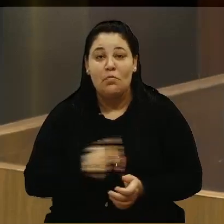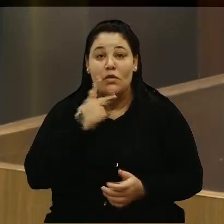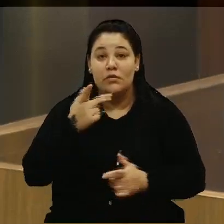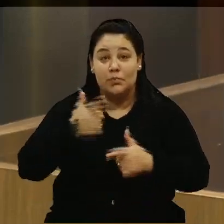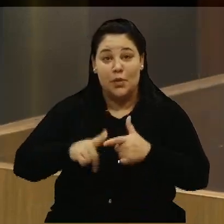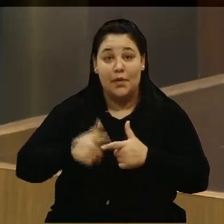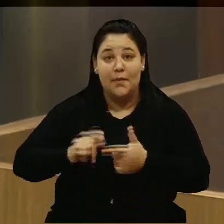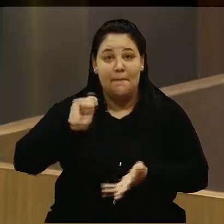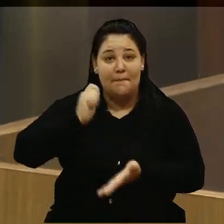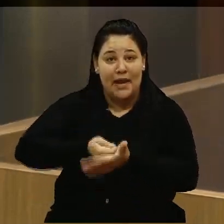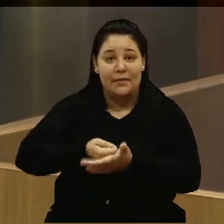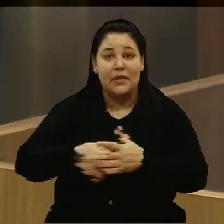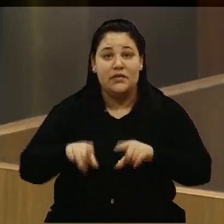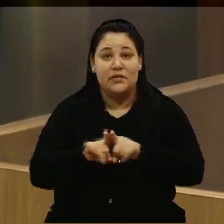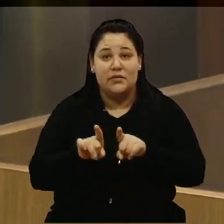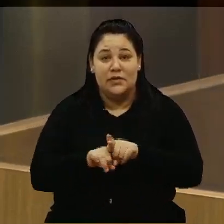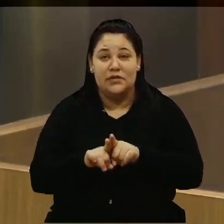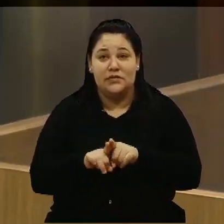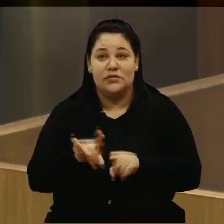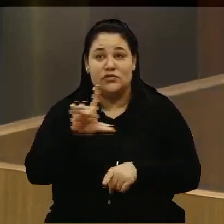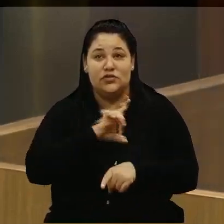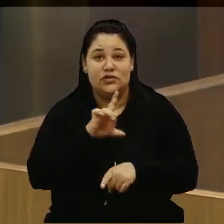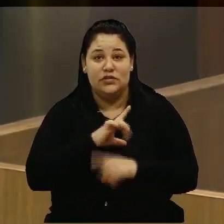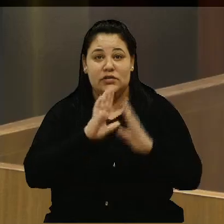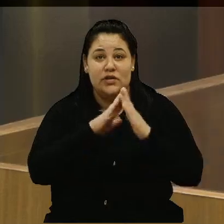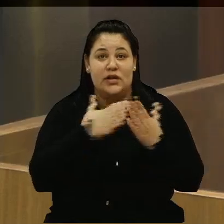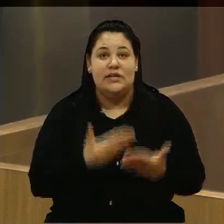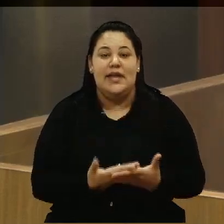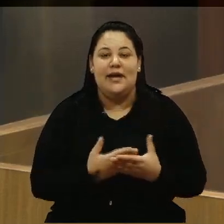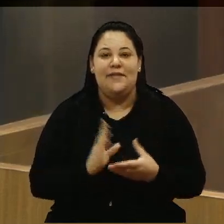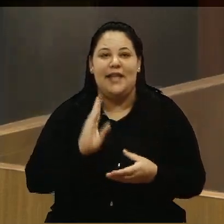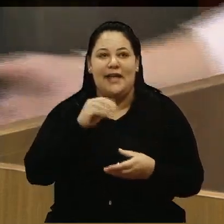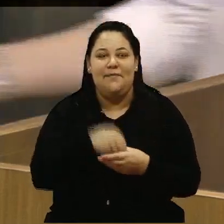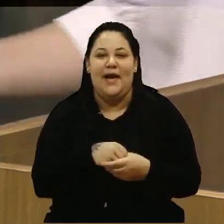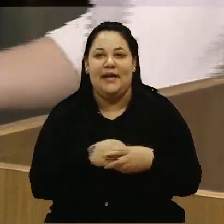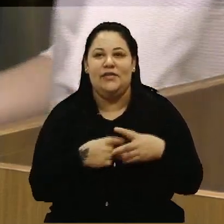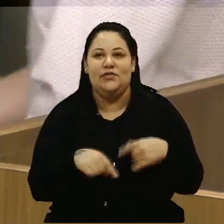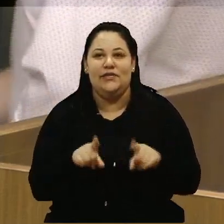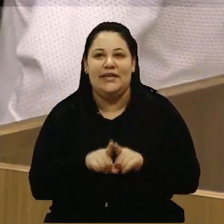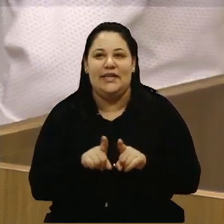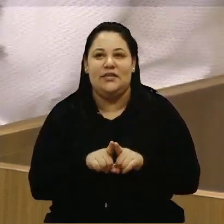de pagamentos que tivemos nas escolinhas, esperamos que não tenhamos agora.